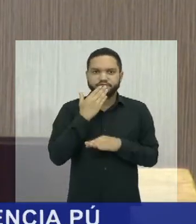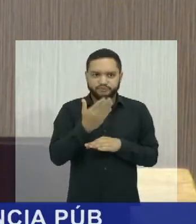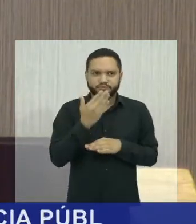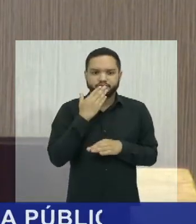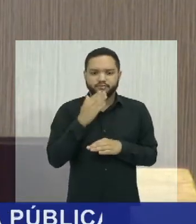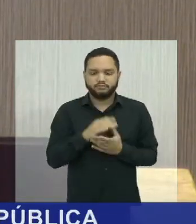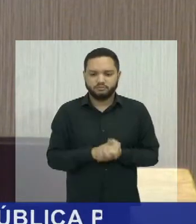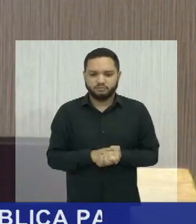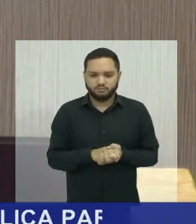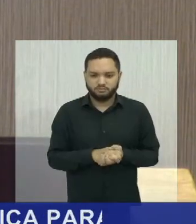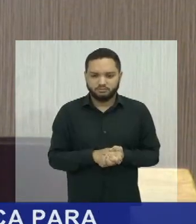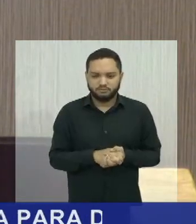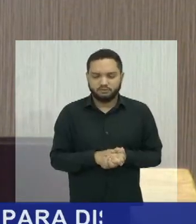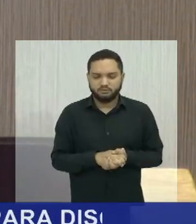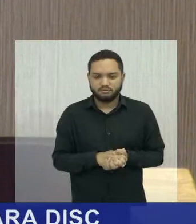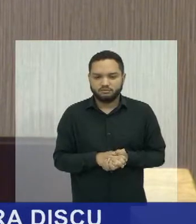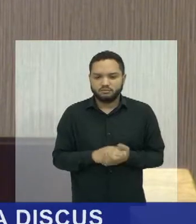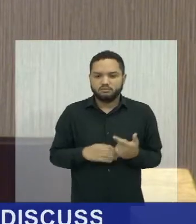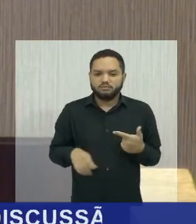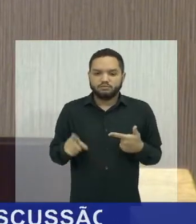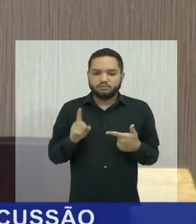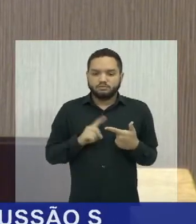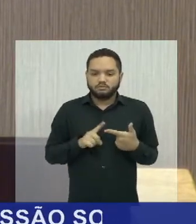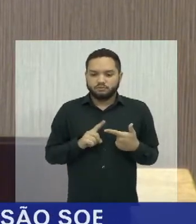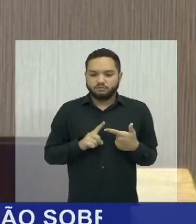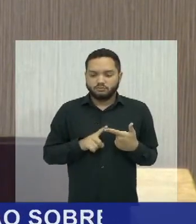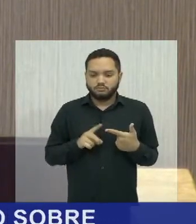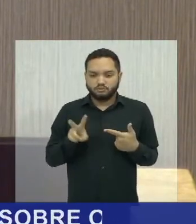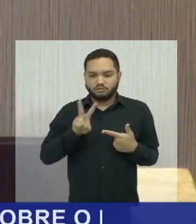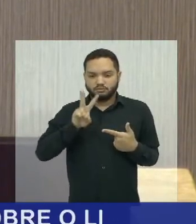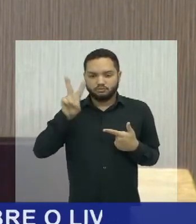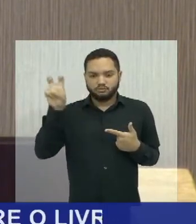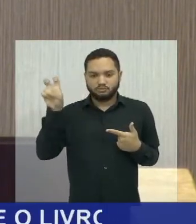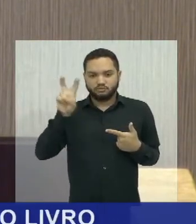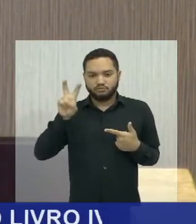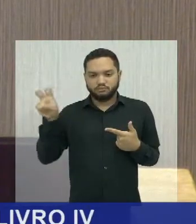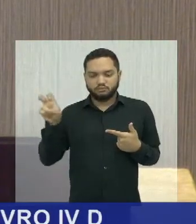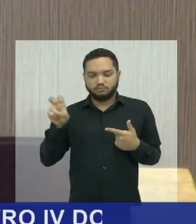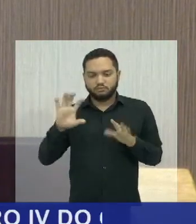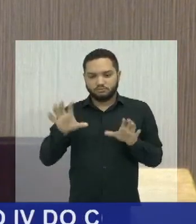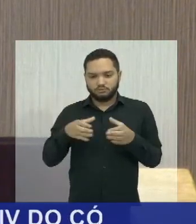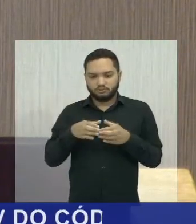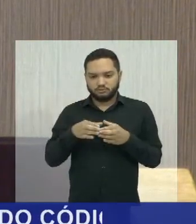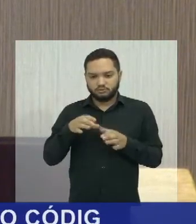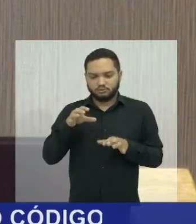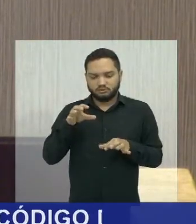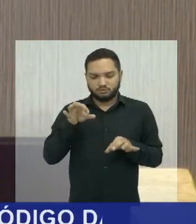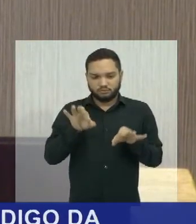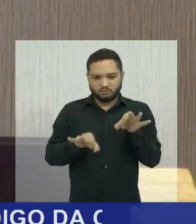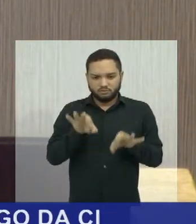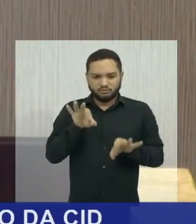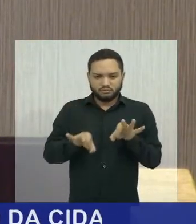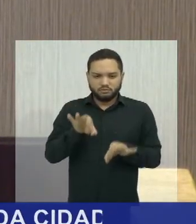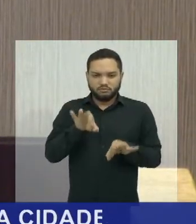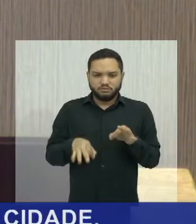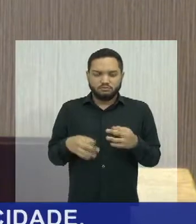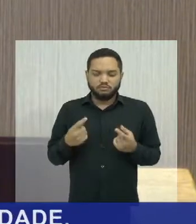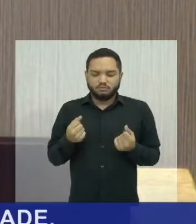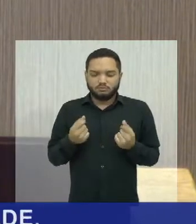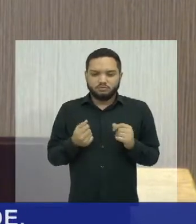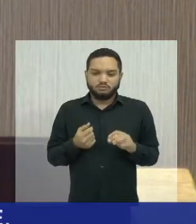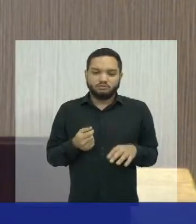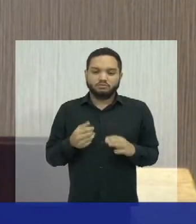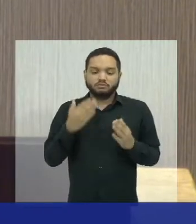licença. Segundo, a questão da junta julgadora, né, dos recursos. Pedir que o